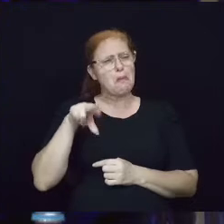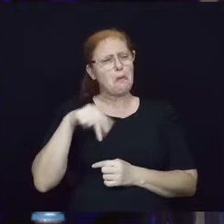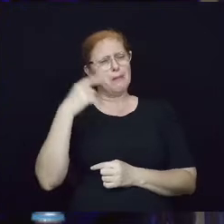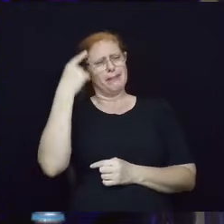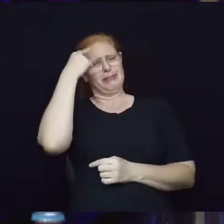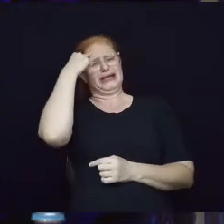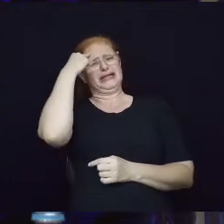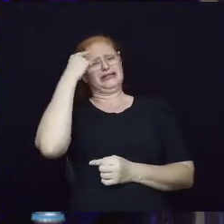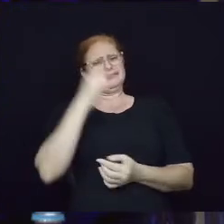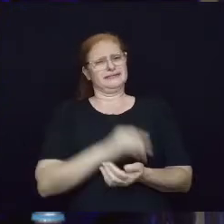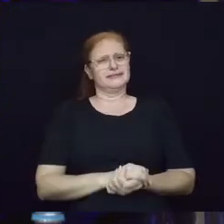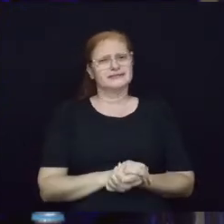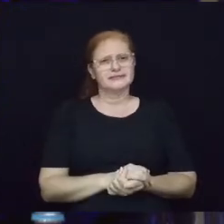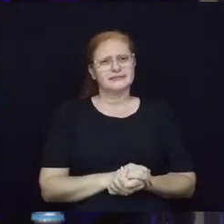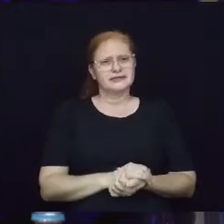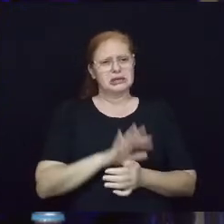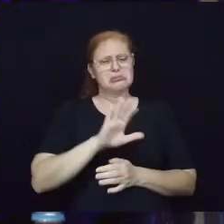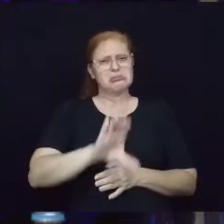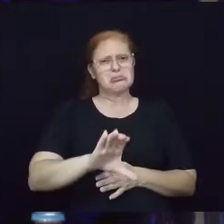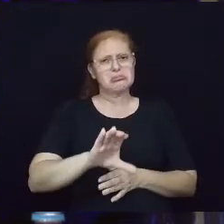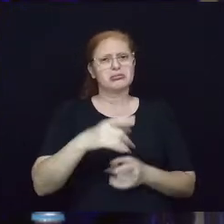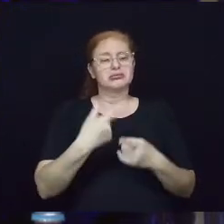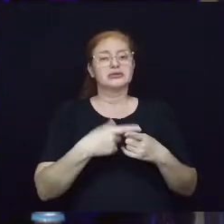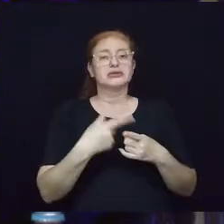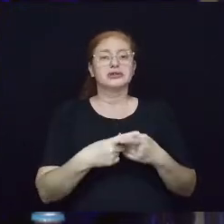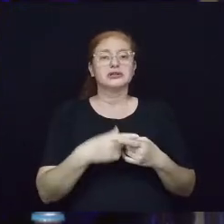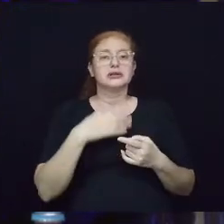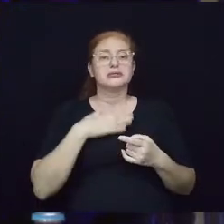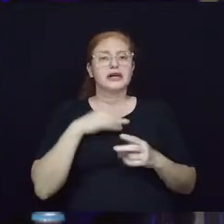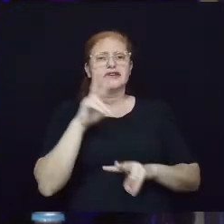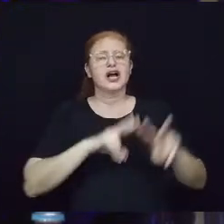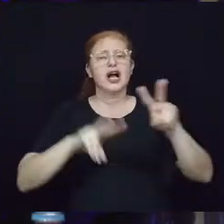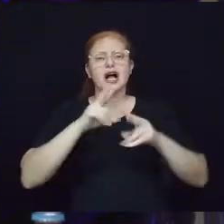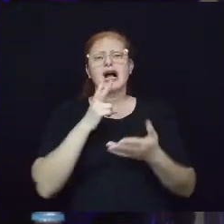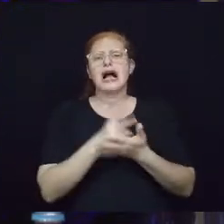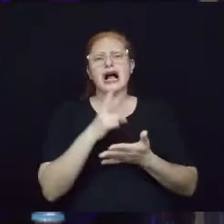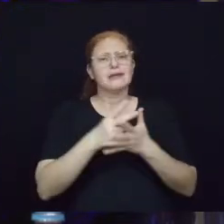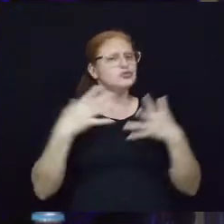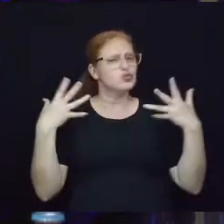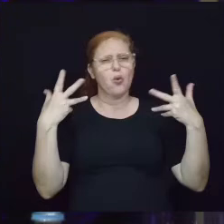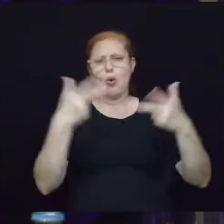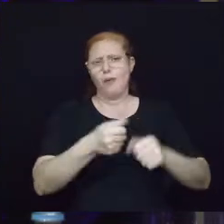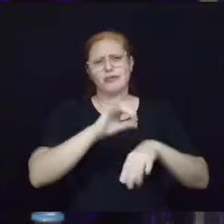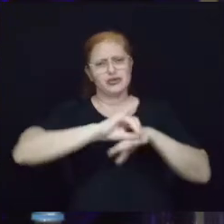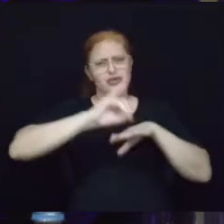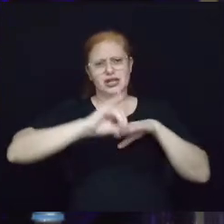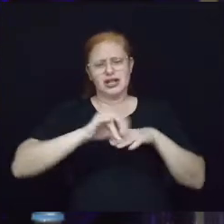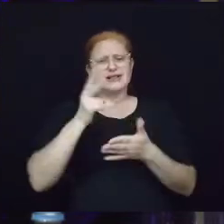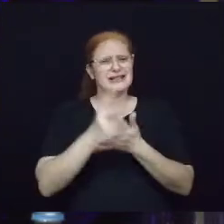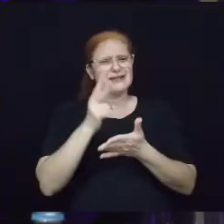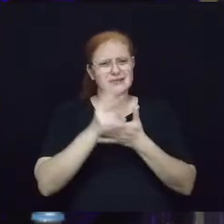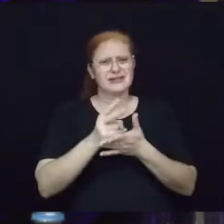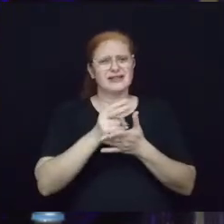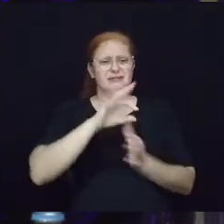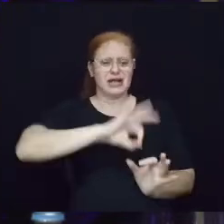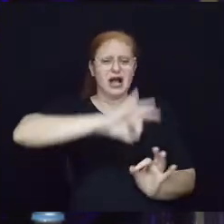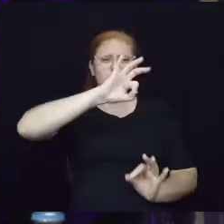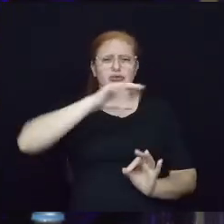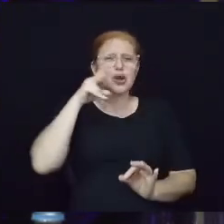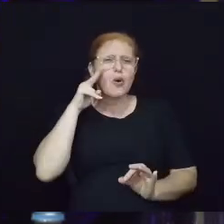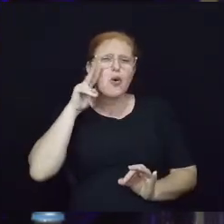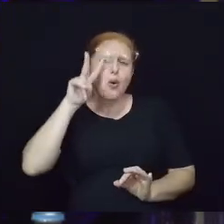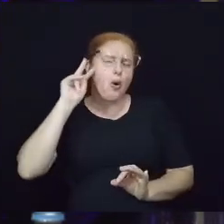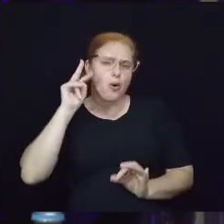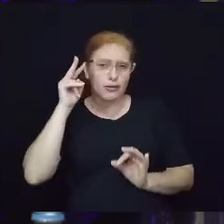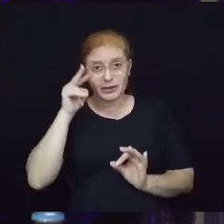tinha pensado nisso, né? Porque a minha visualização sempre de todas as peças é na altura do olho,